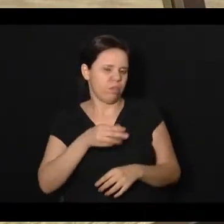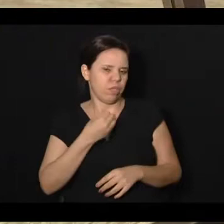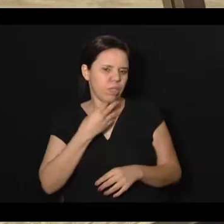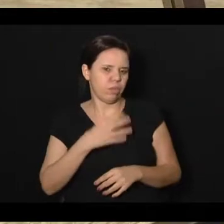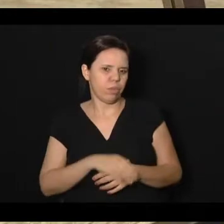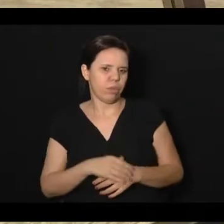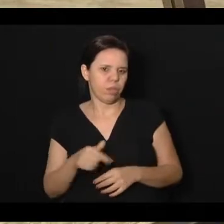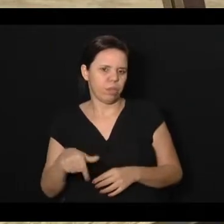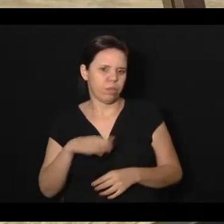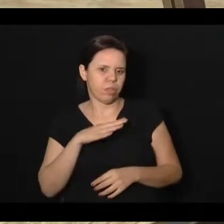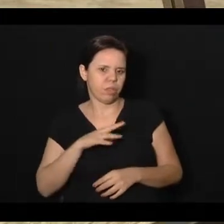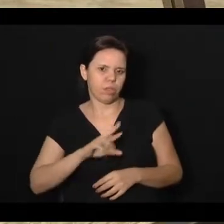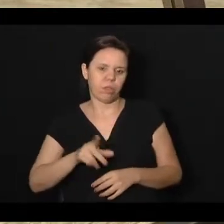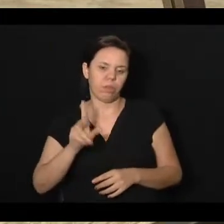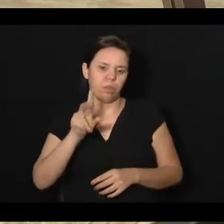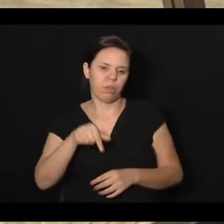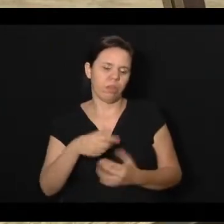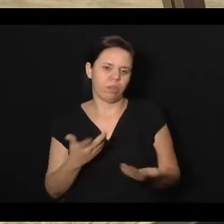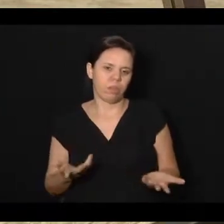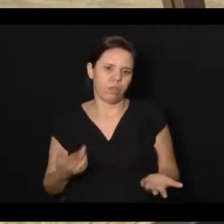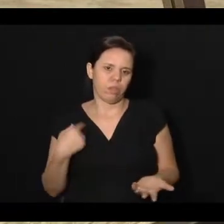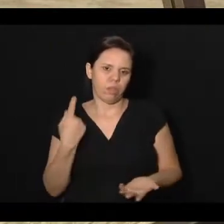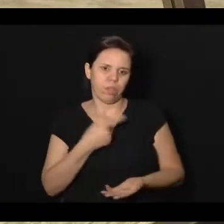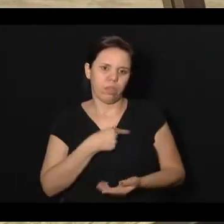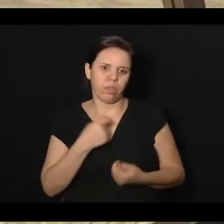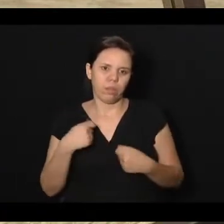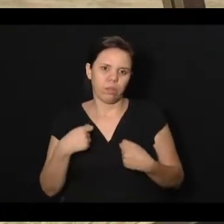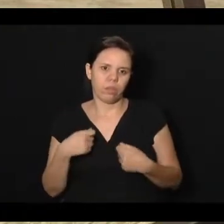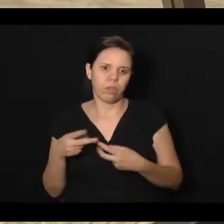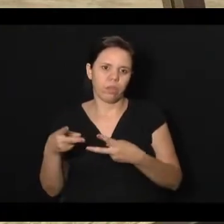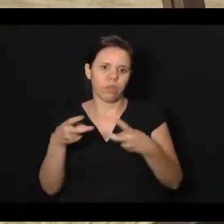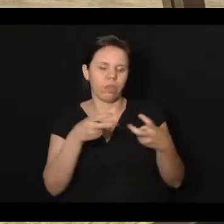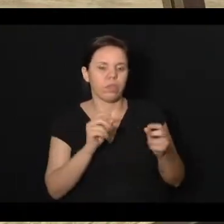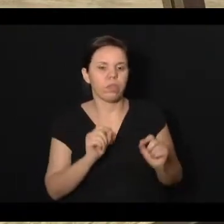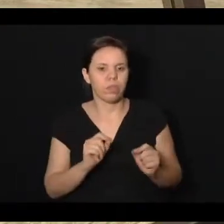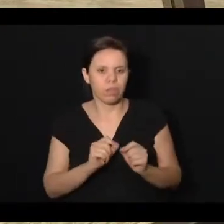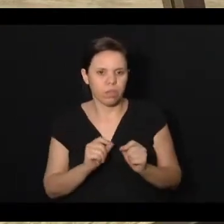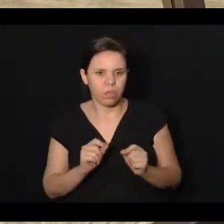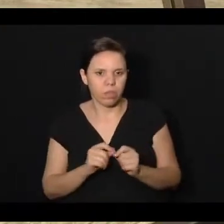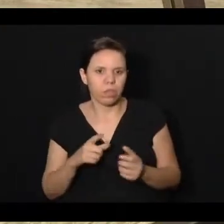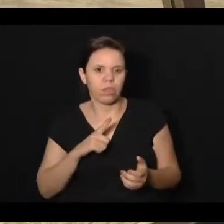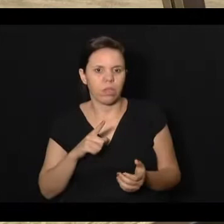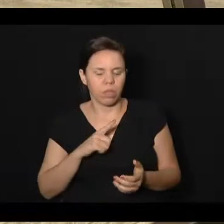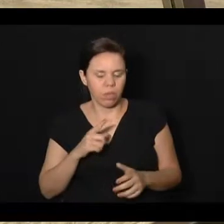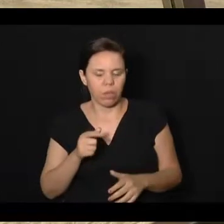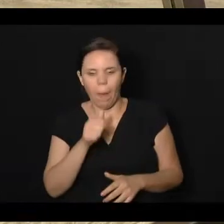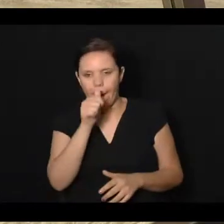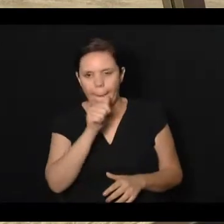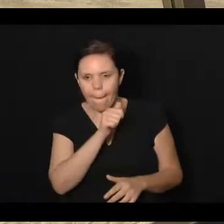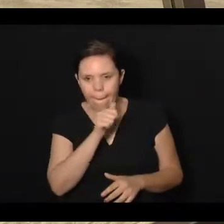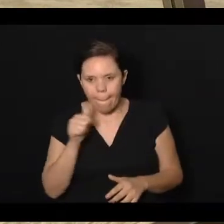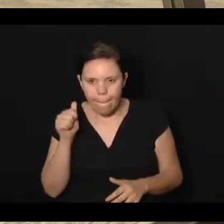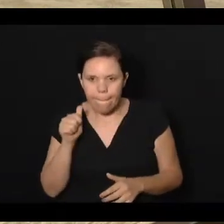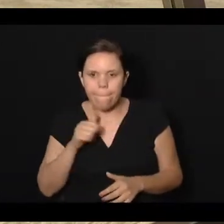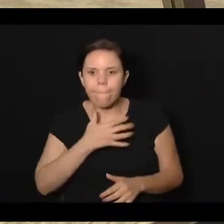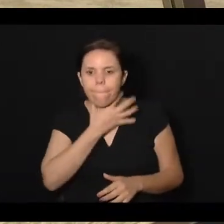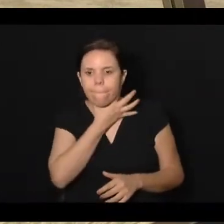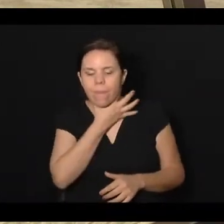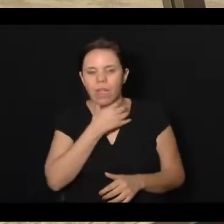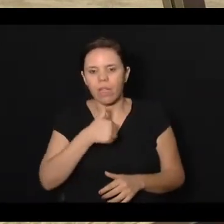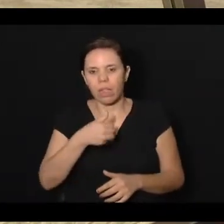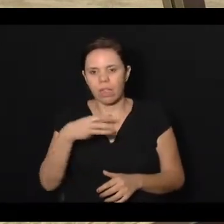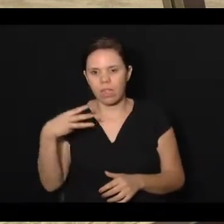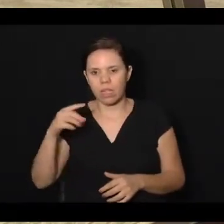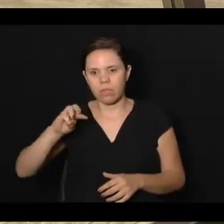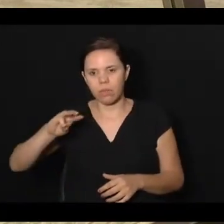pessoas mas não é isso olhar que a gente tem que olhar que não teme uma crise econômica em que 13 milhões de pessoas